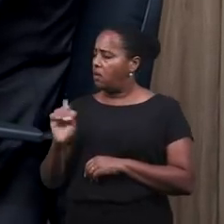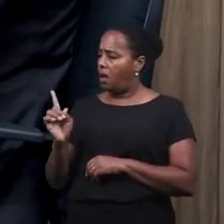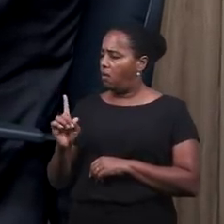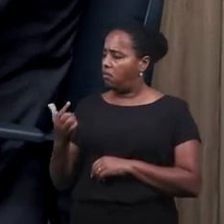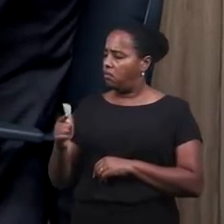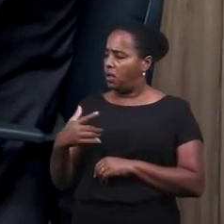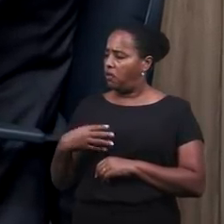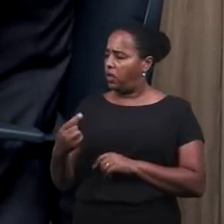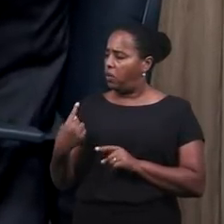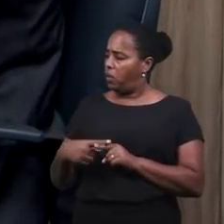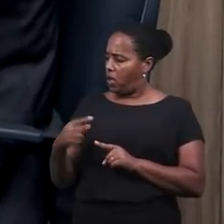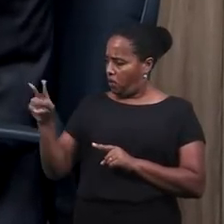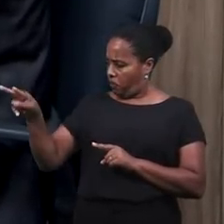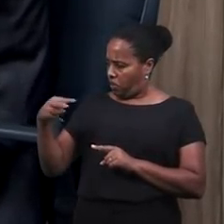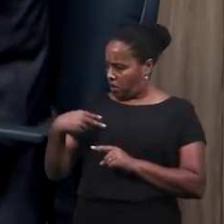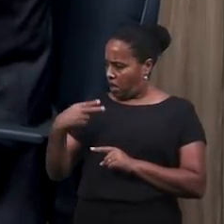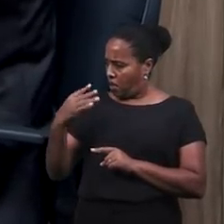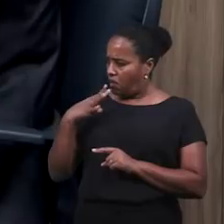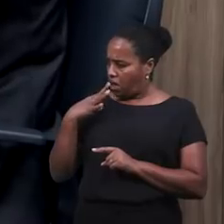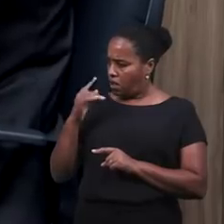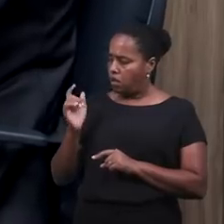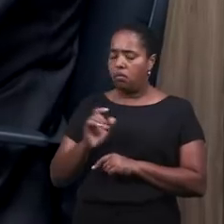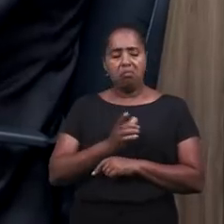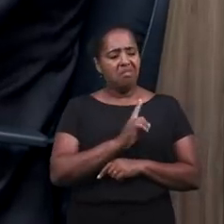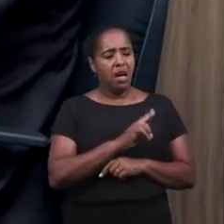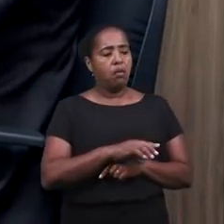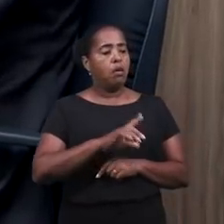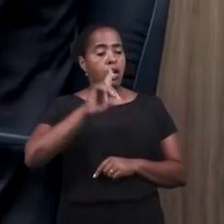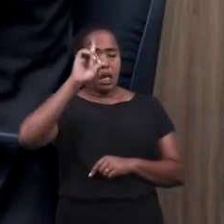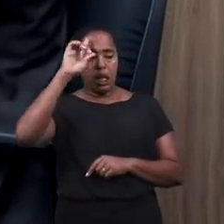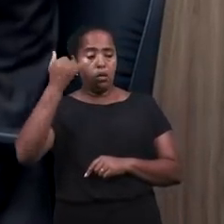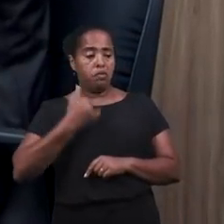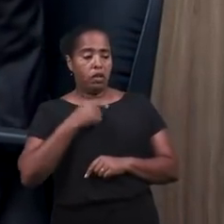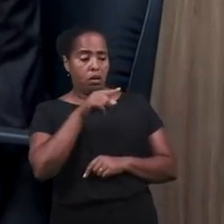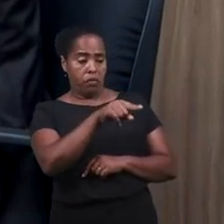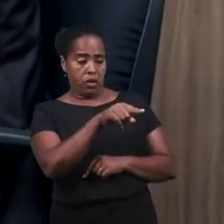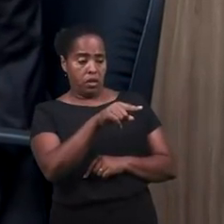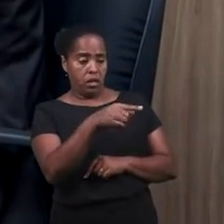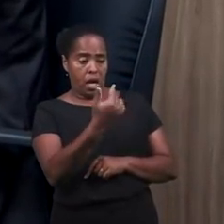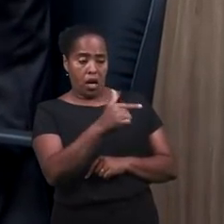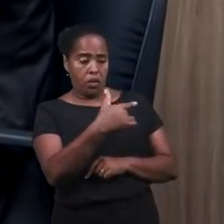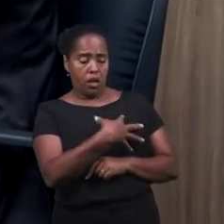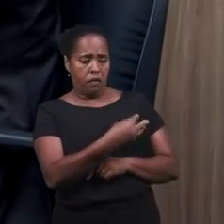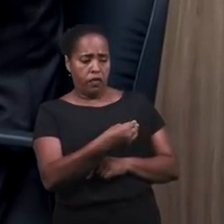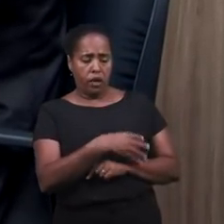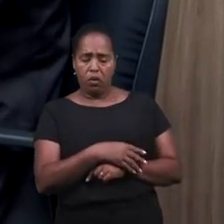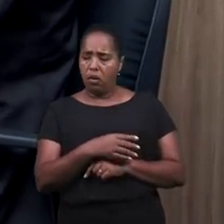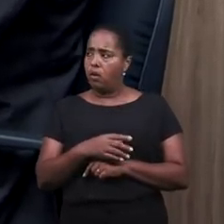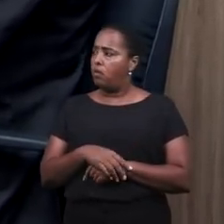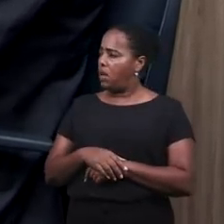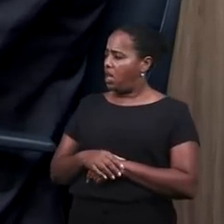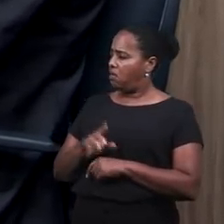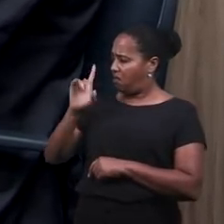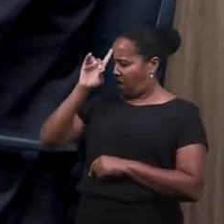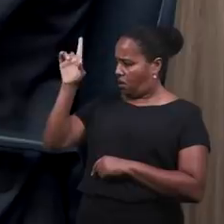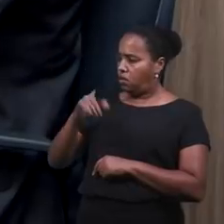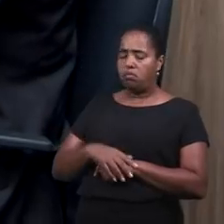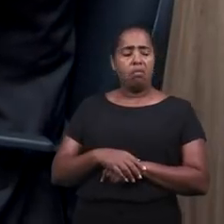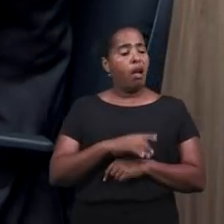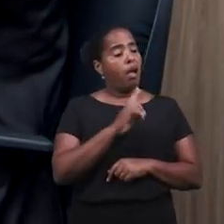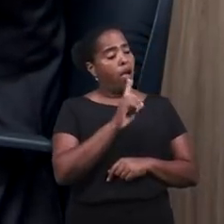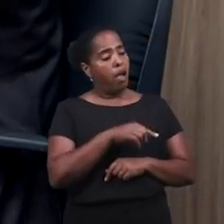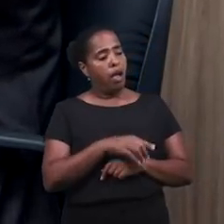médico disse, não tenho filhos. Por que o senhor me conhece? Não. Deus me falou que o senhor não tem filhos. O médico olhou, Deus te